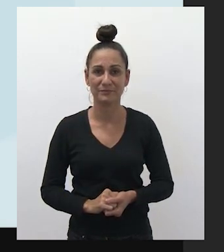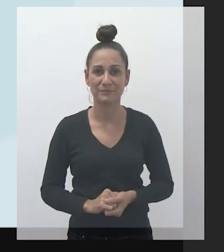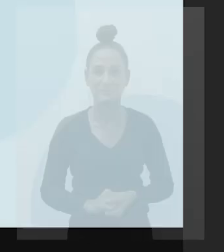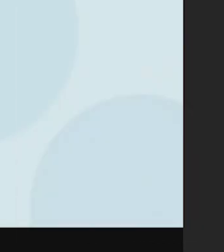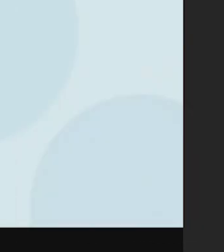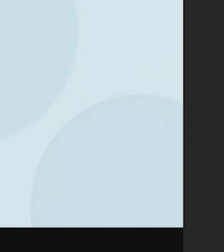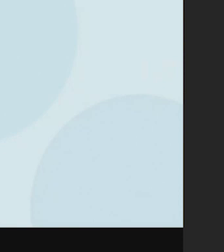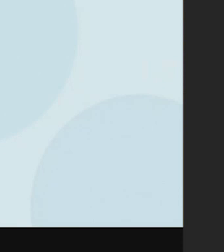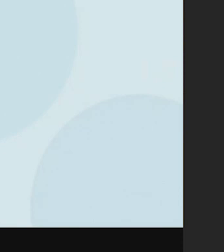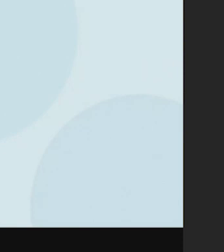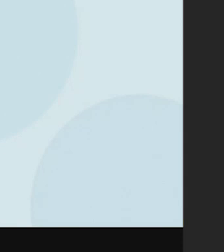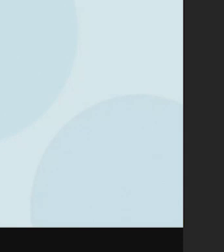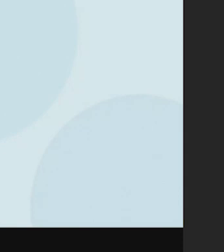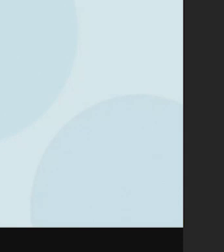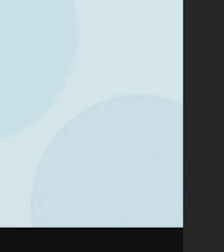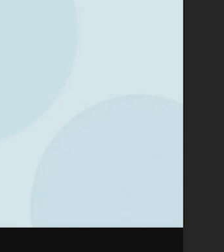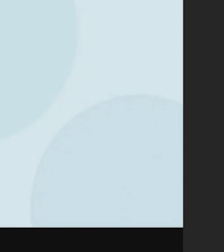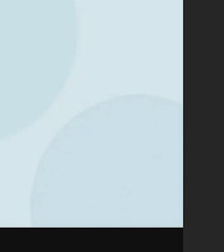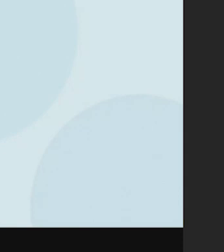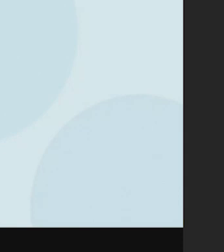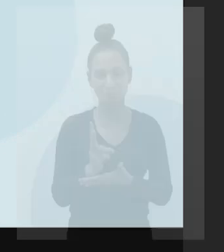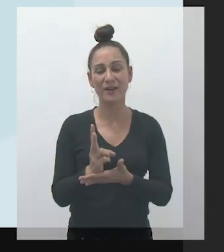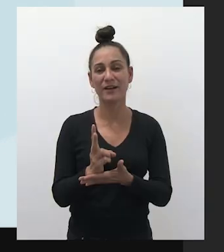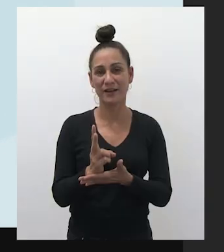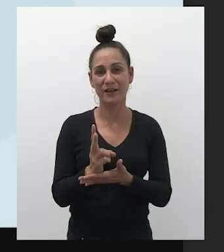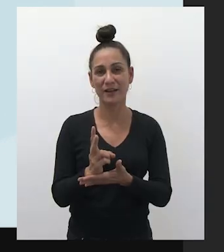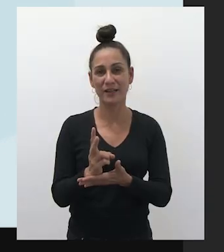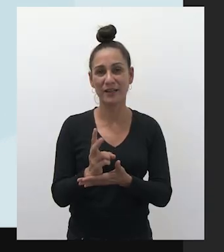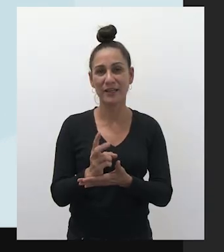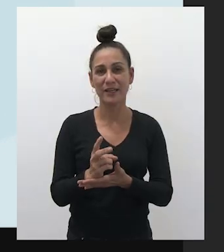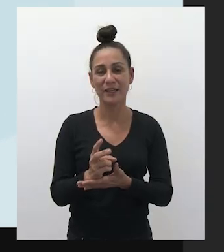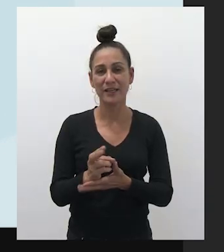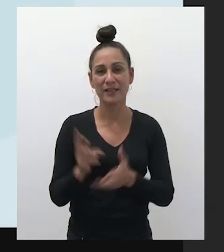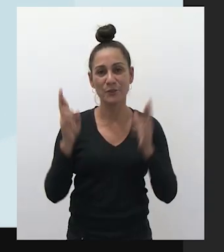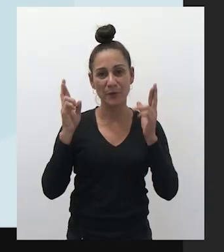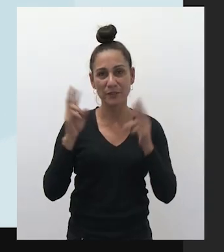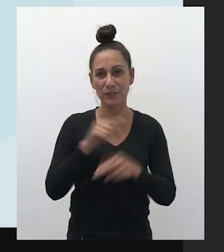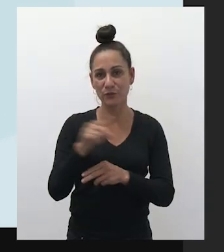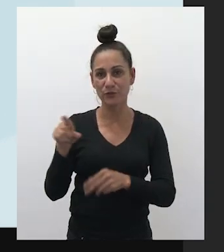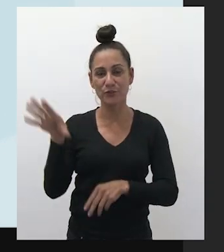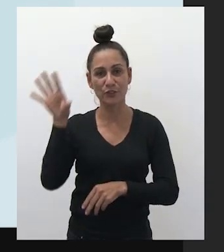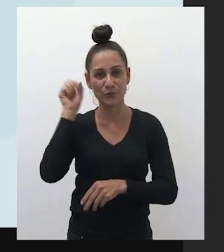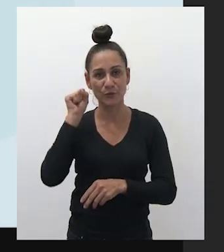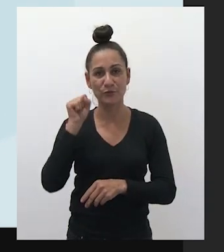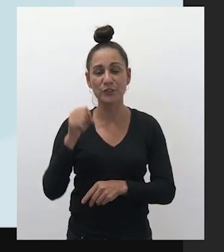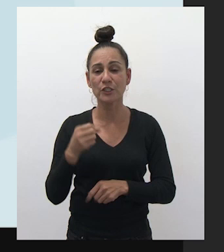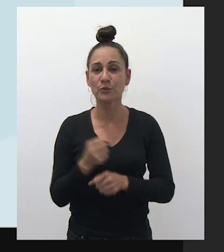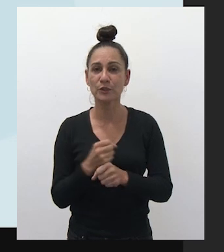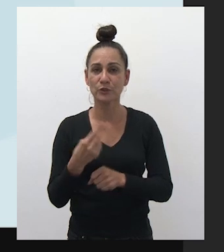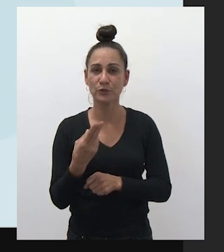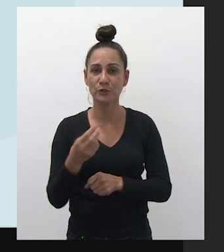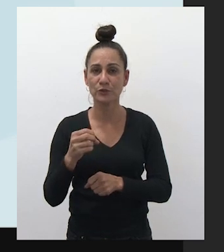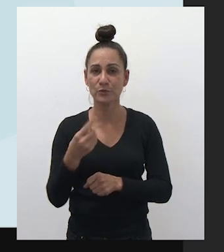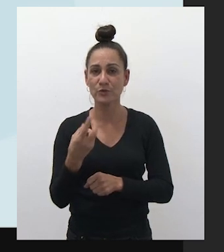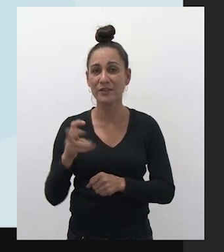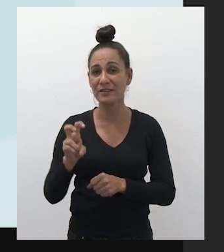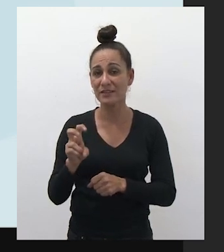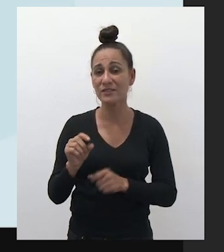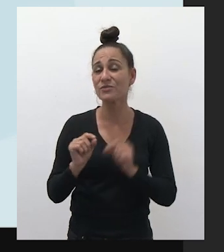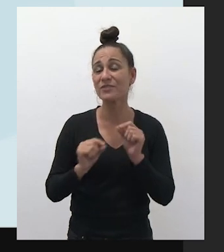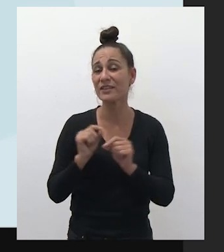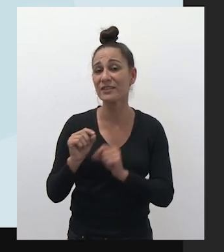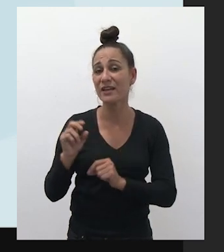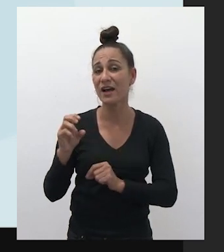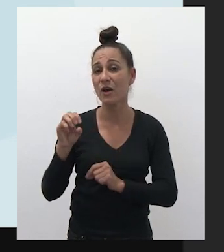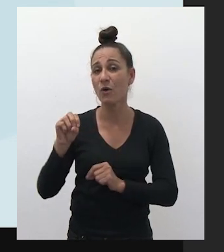Bom, então vamos continuar, né? Acreditando aí que vocês estejam me ouvindo. Pessoal, chegou 2015, o que, que a ONU fez? Um